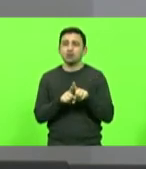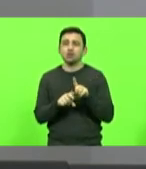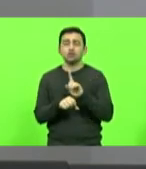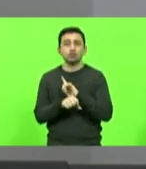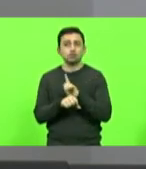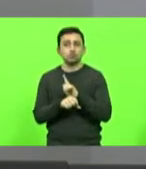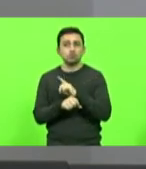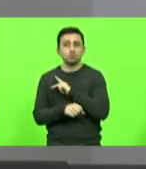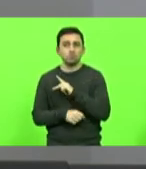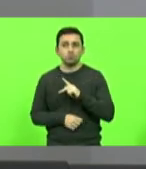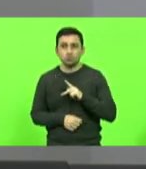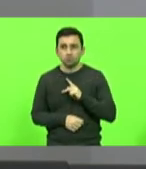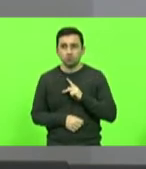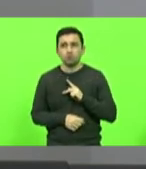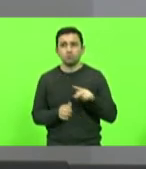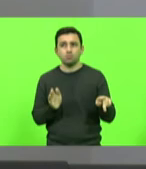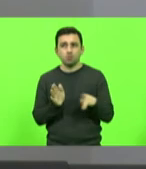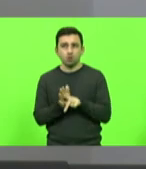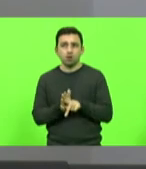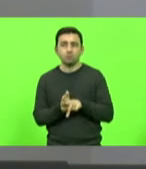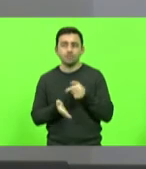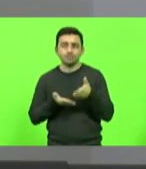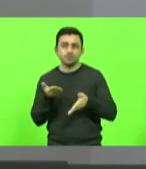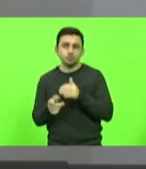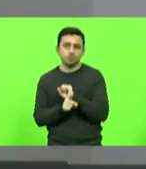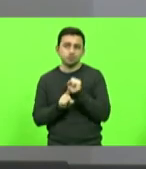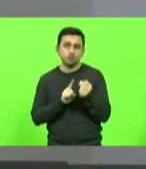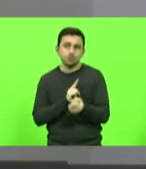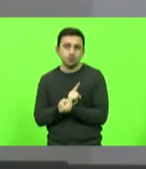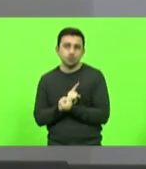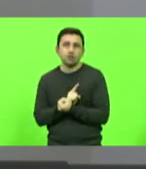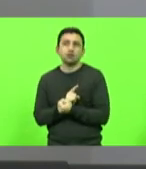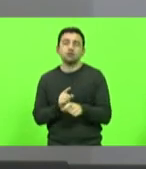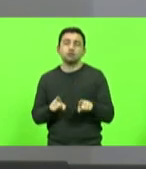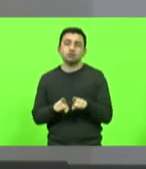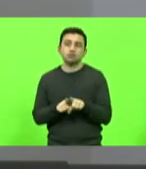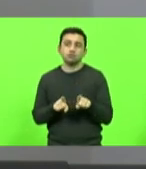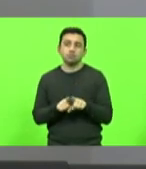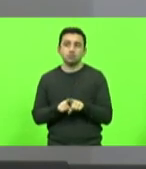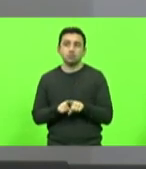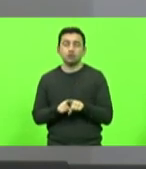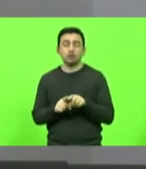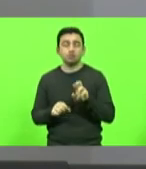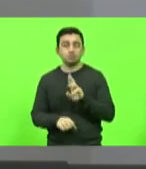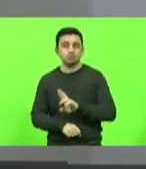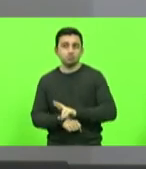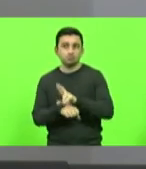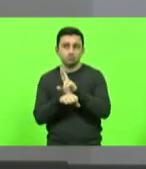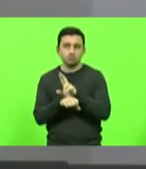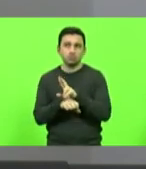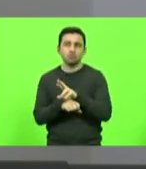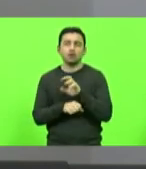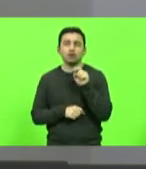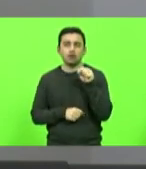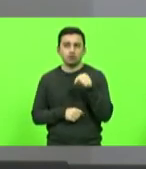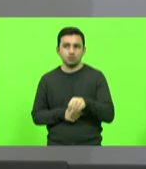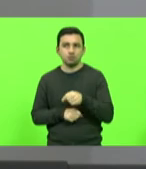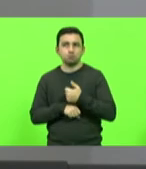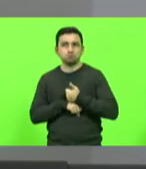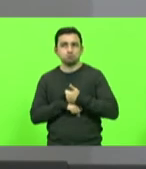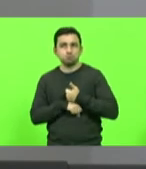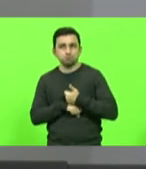estadual, gestor da assistência social, e também aos representantes aqui dos profissionais,